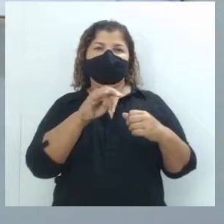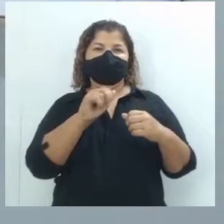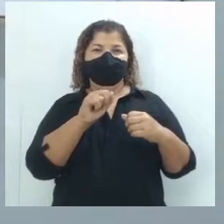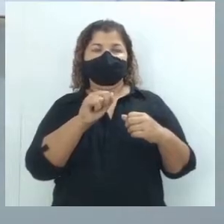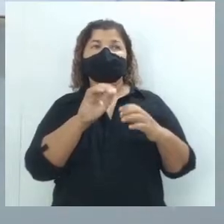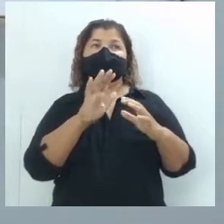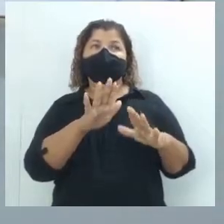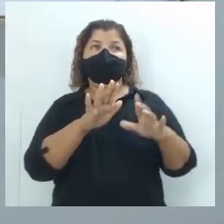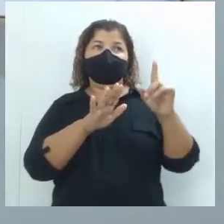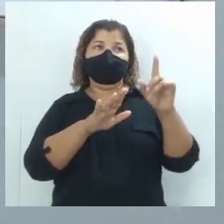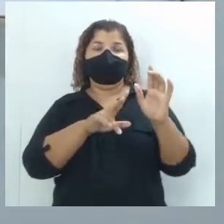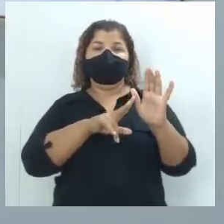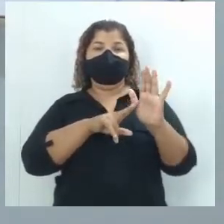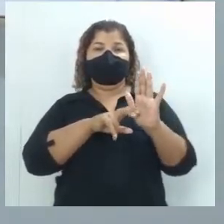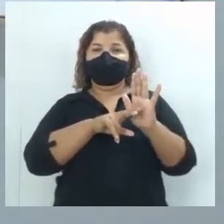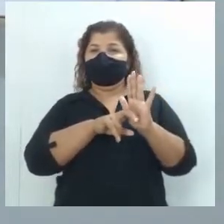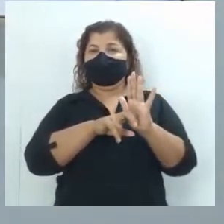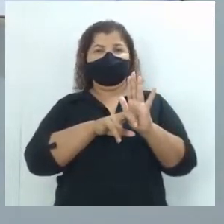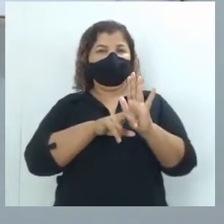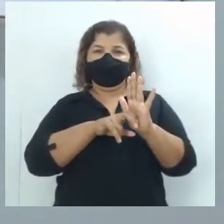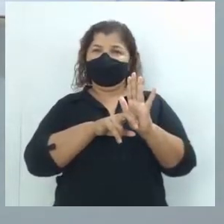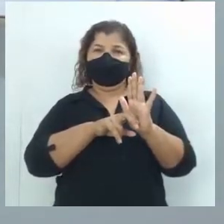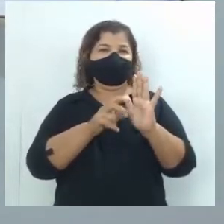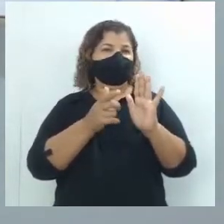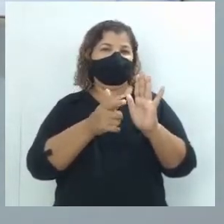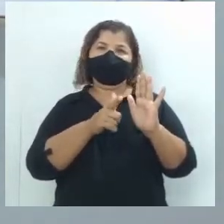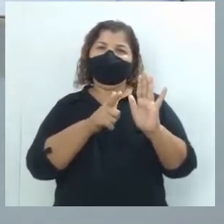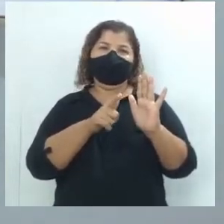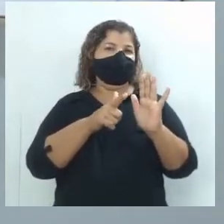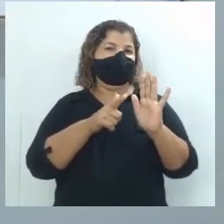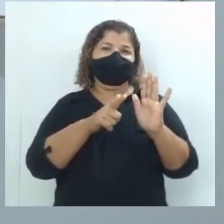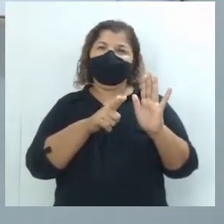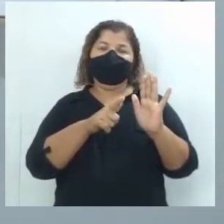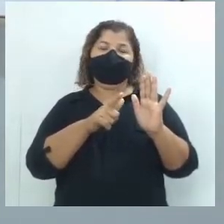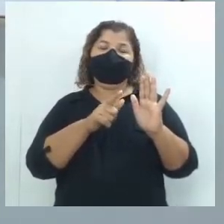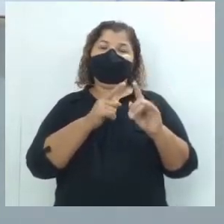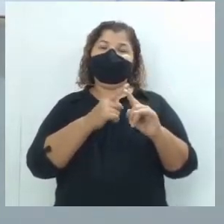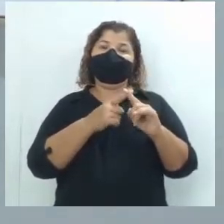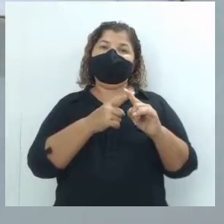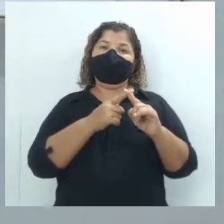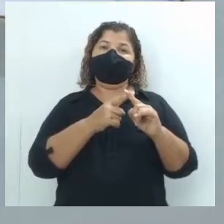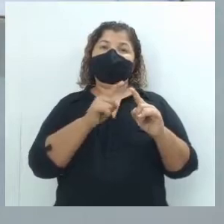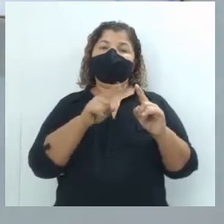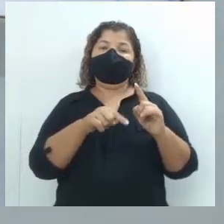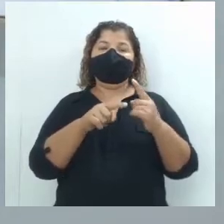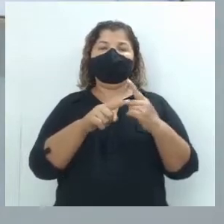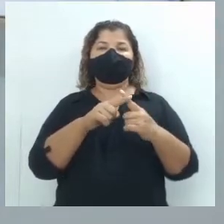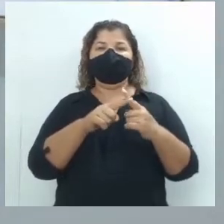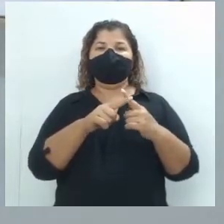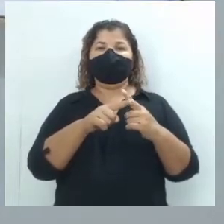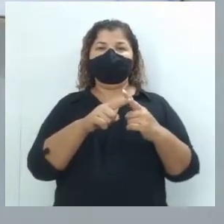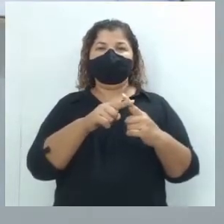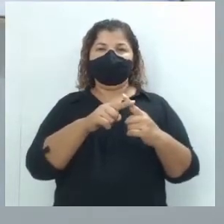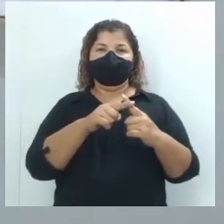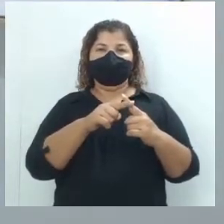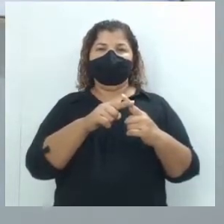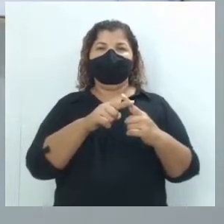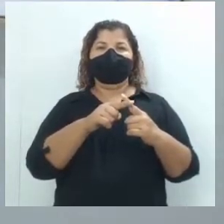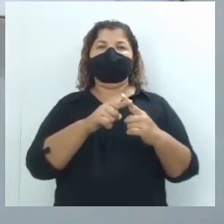O vírus, ele não tem um RNA mensageiro, ele tem um RNA positivo. Sendo que quando esse RNA